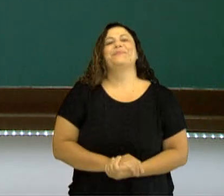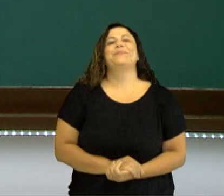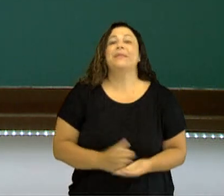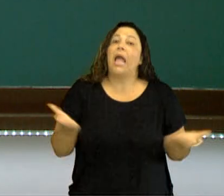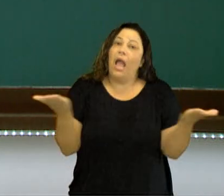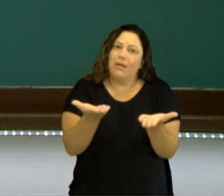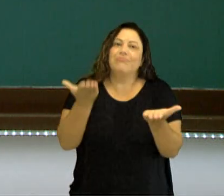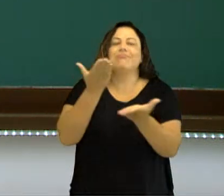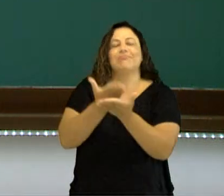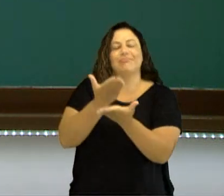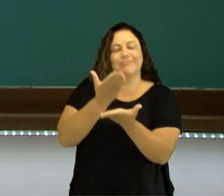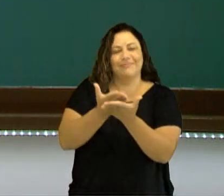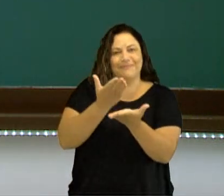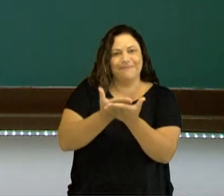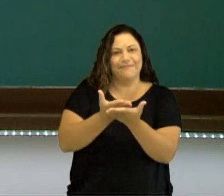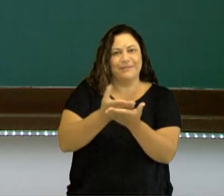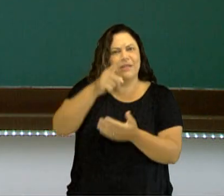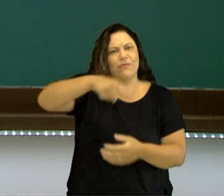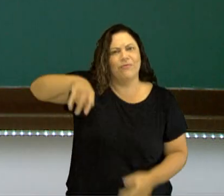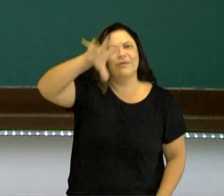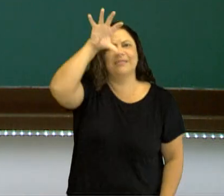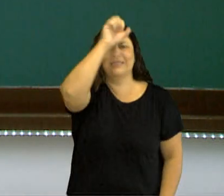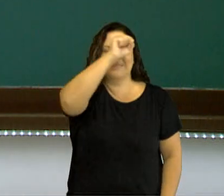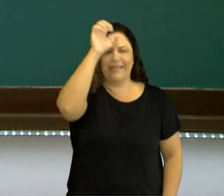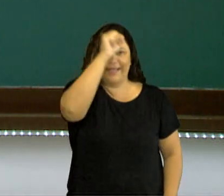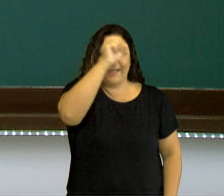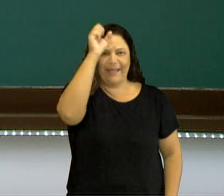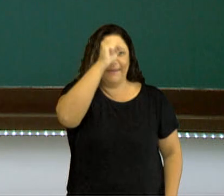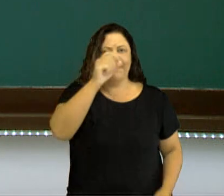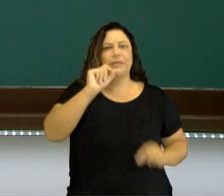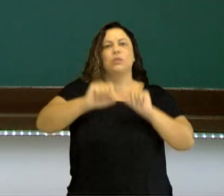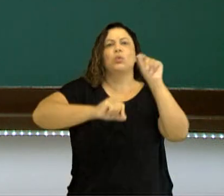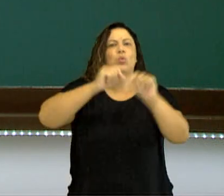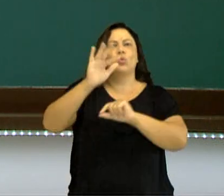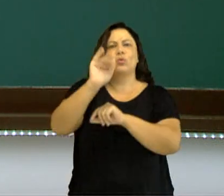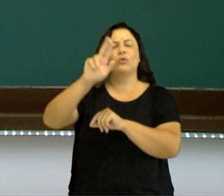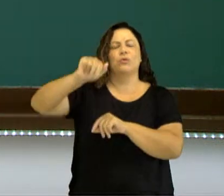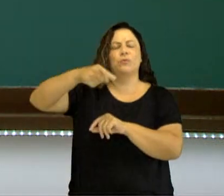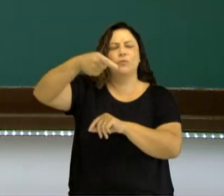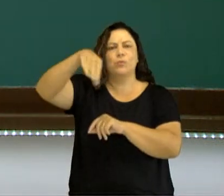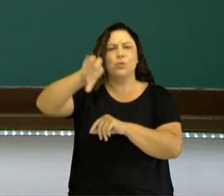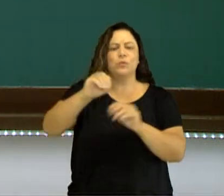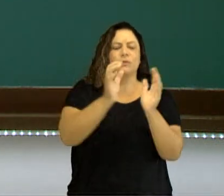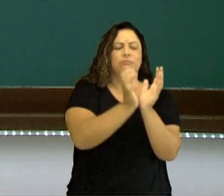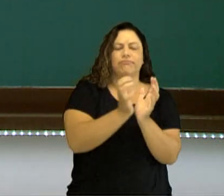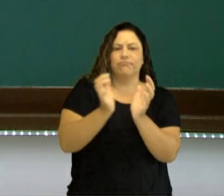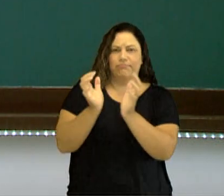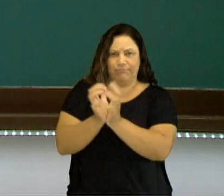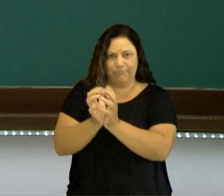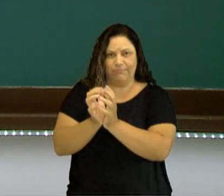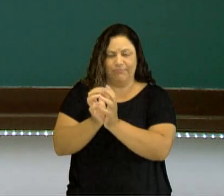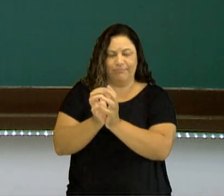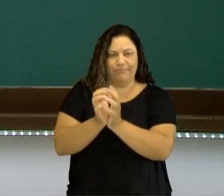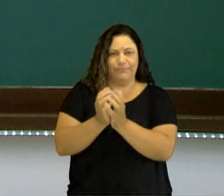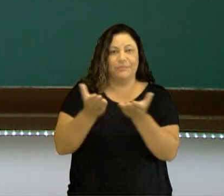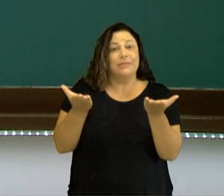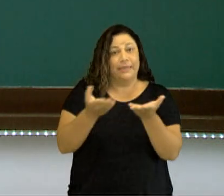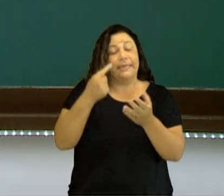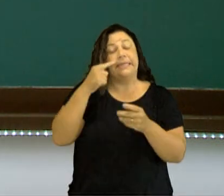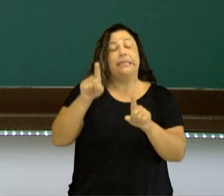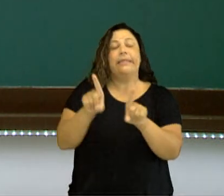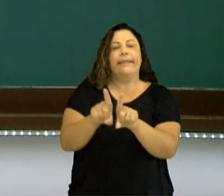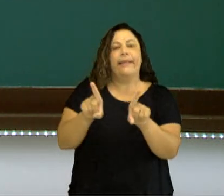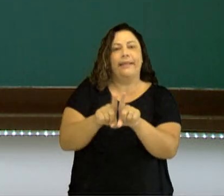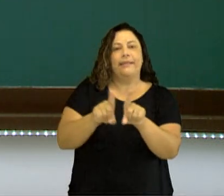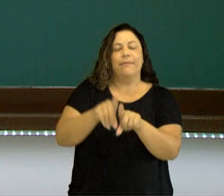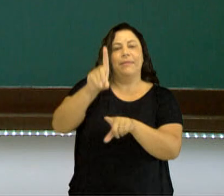Nessa aula, você aprendeu, então, a noção de função por meio de conjuntos, reforçamos essa ideia, e também o domínio,